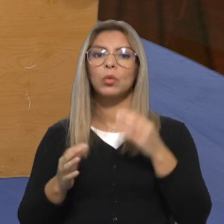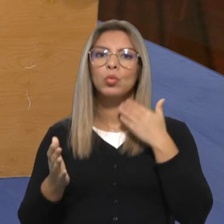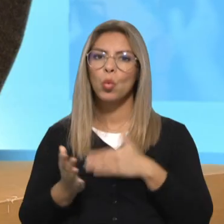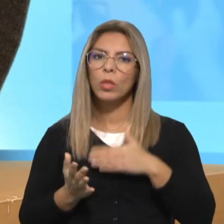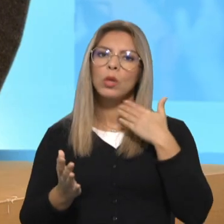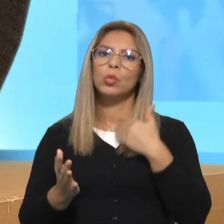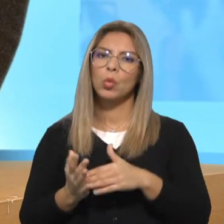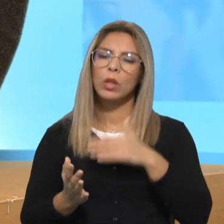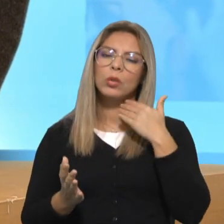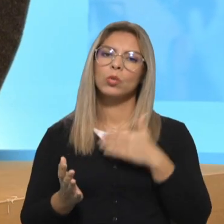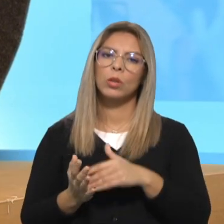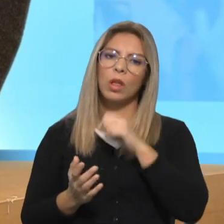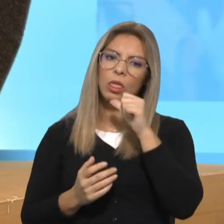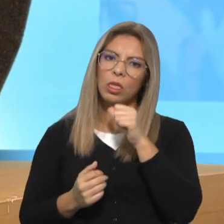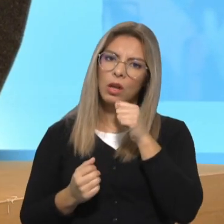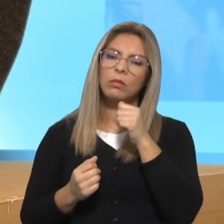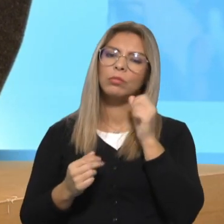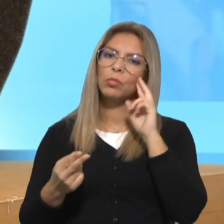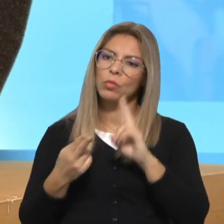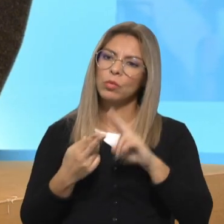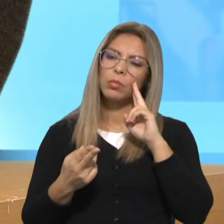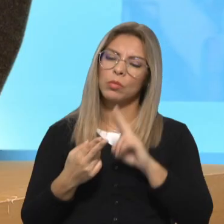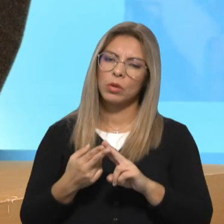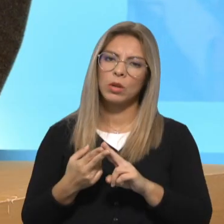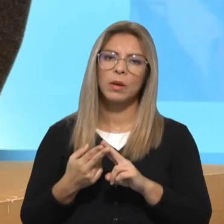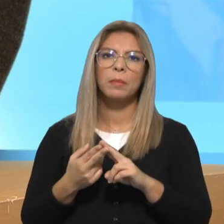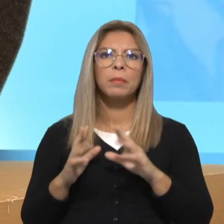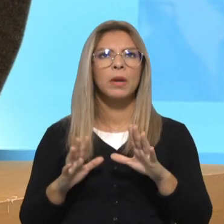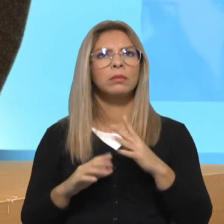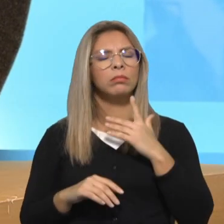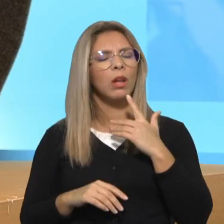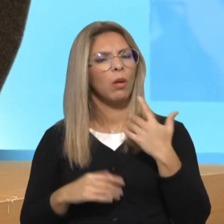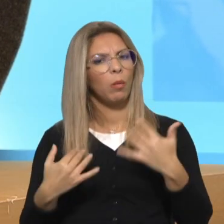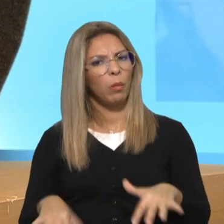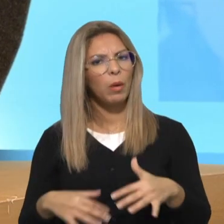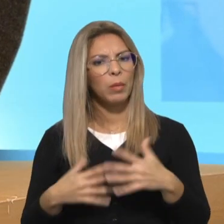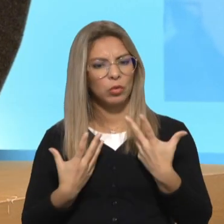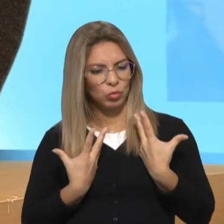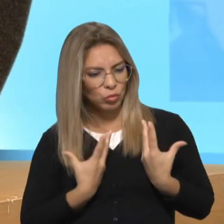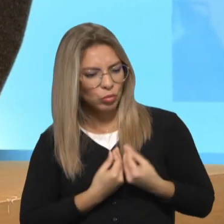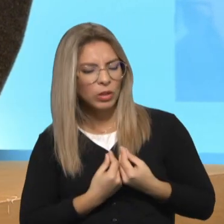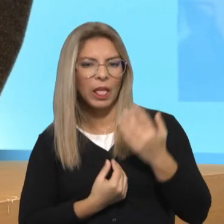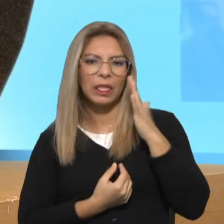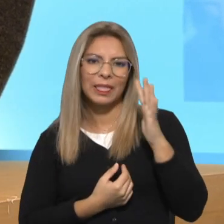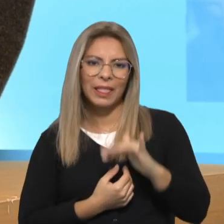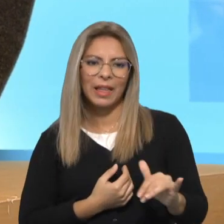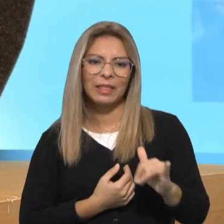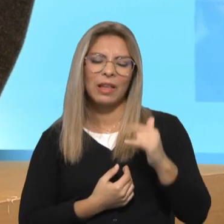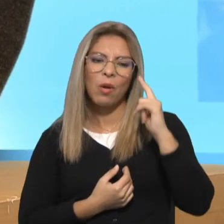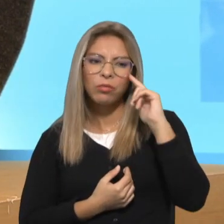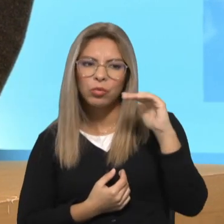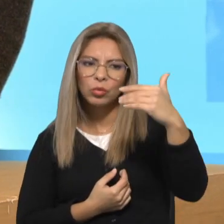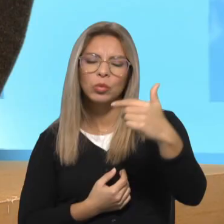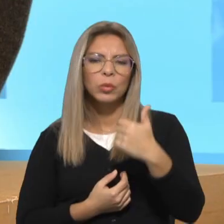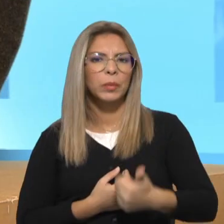várias denominações cristãs. E é uma experiência sinodal, porque caminhamos juntos, tentando perceber aquilo que